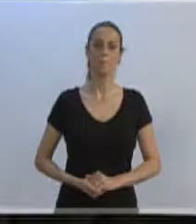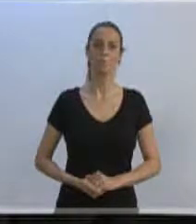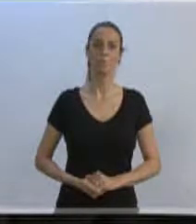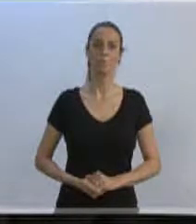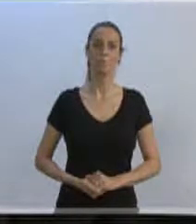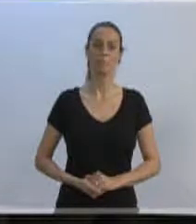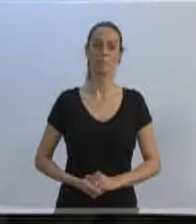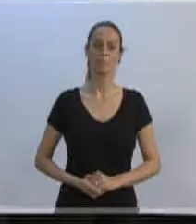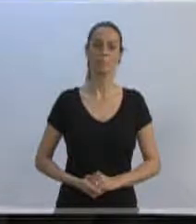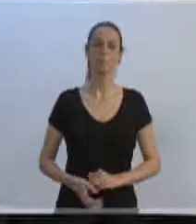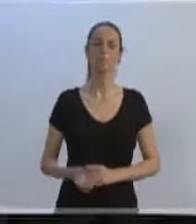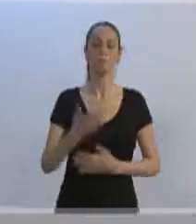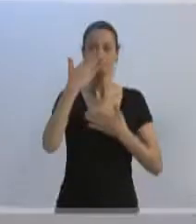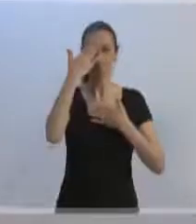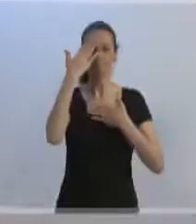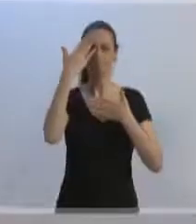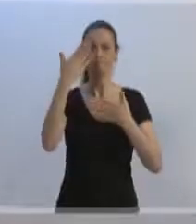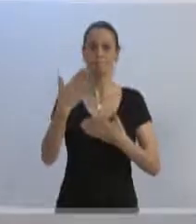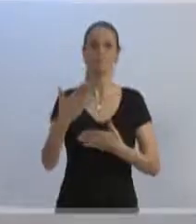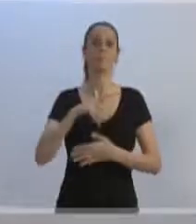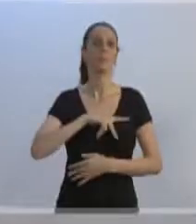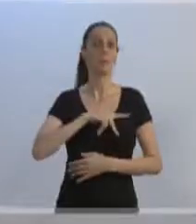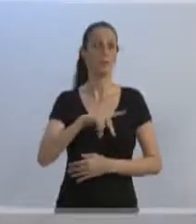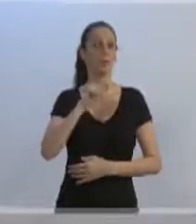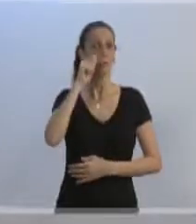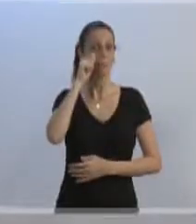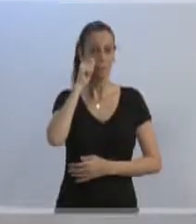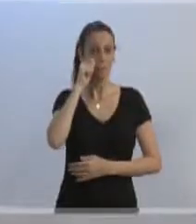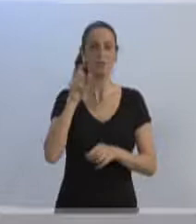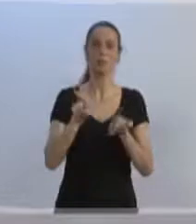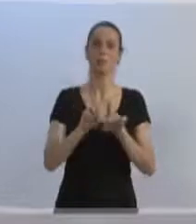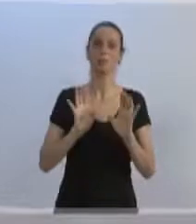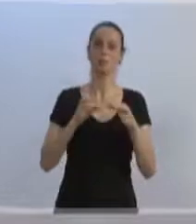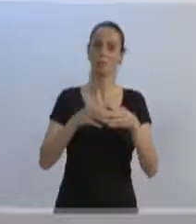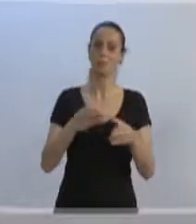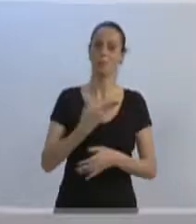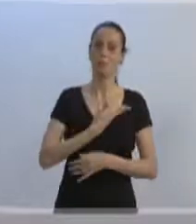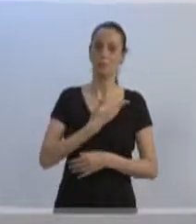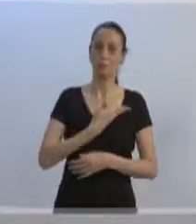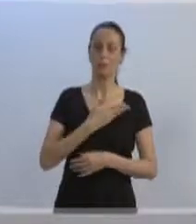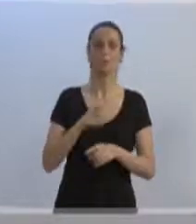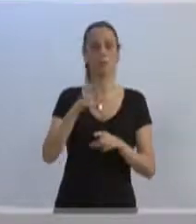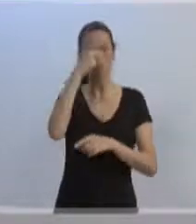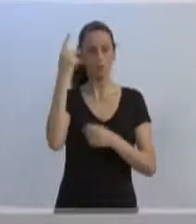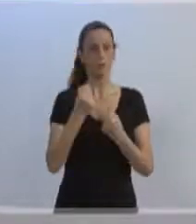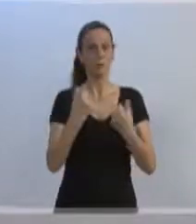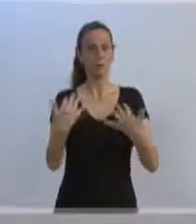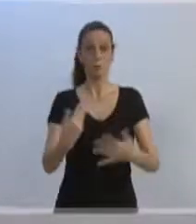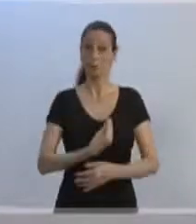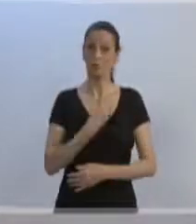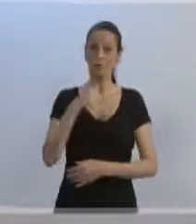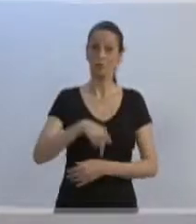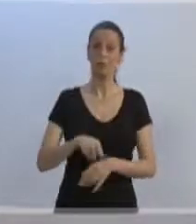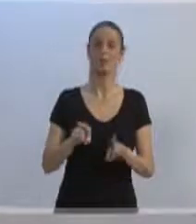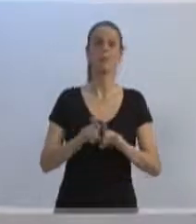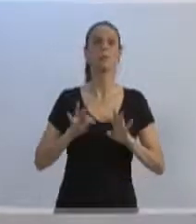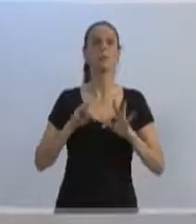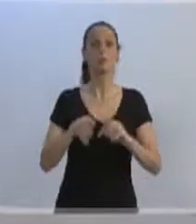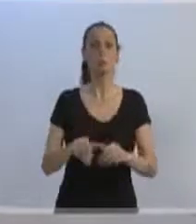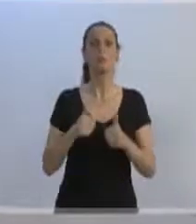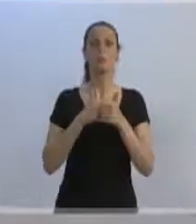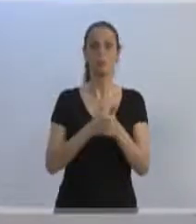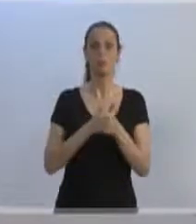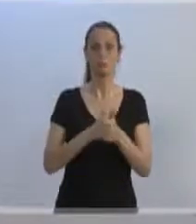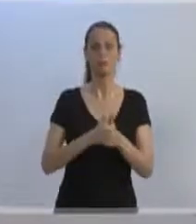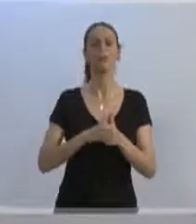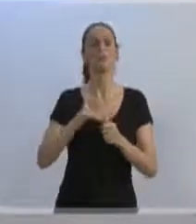muito obrigado presidente almir vieira colegas vereadores de cinta platex acompanhe aqui a todos que nos assiste em casa